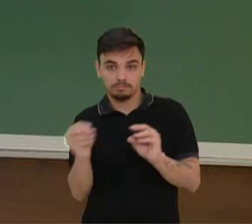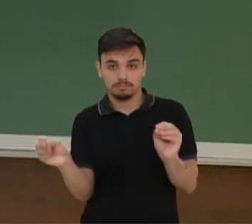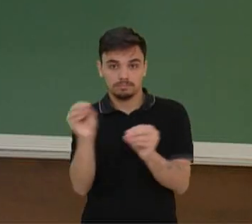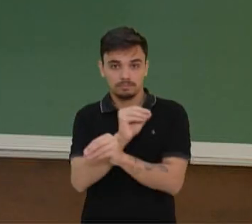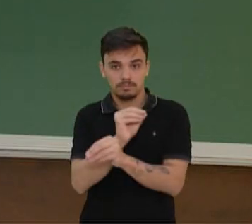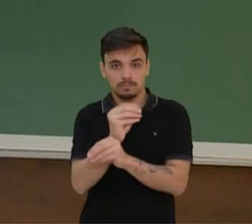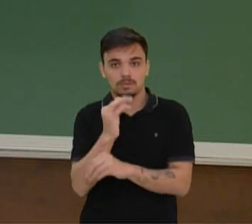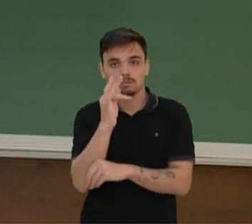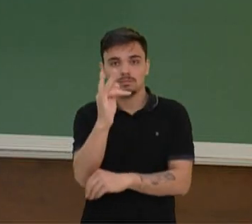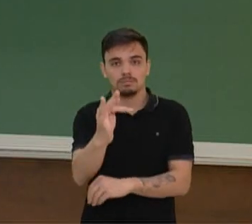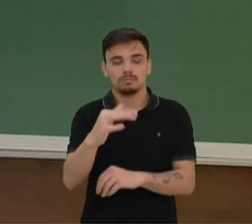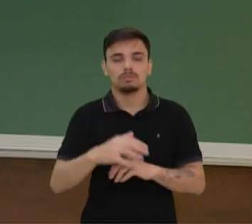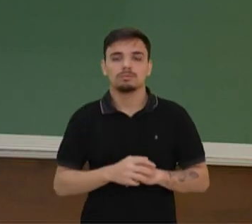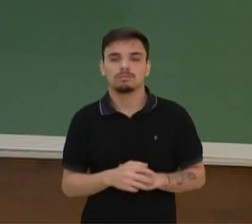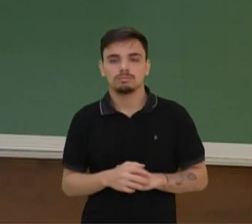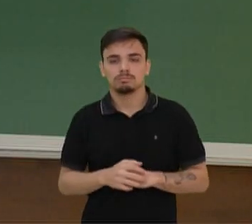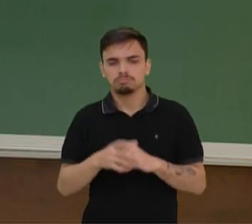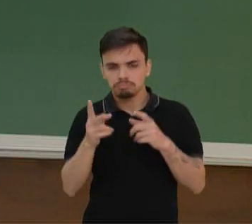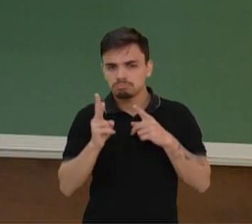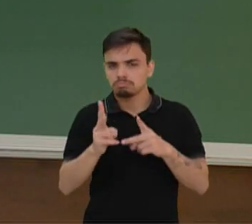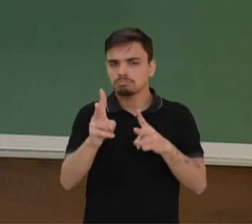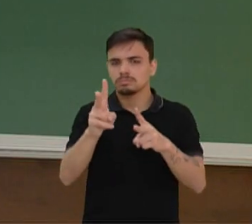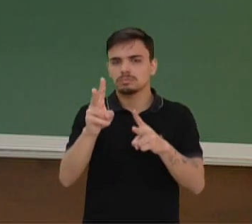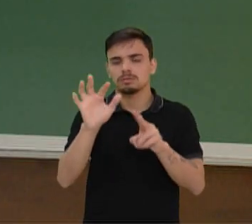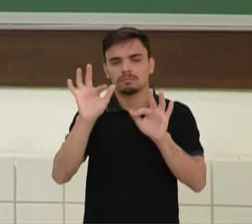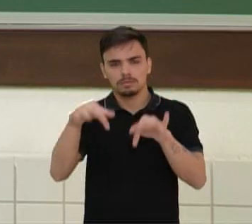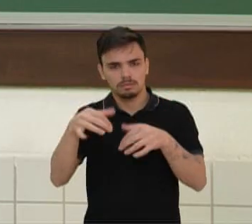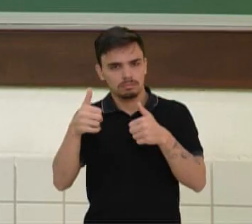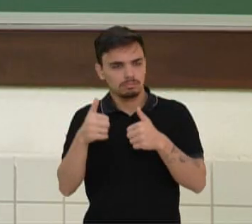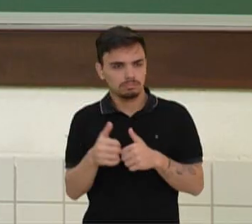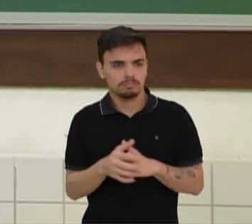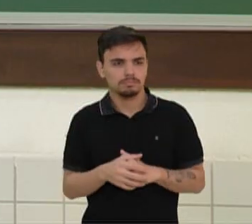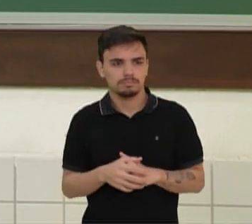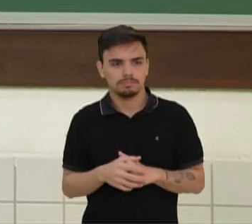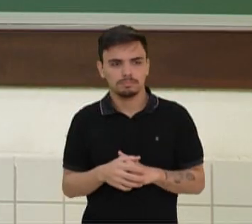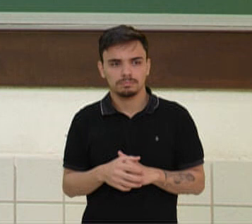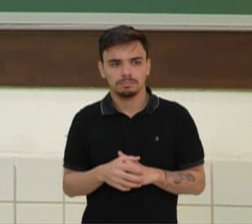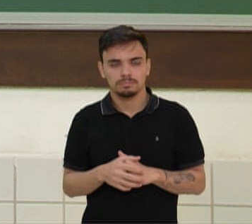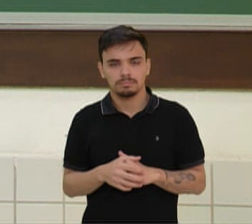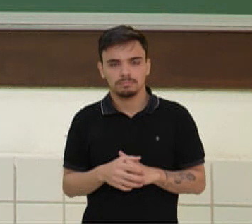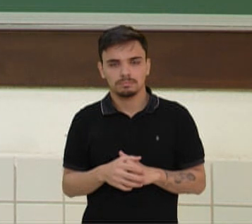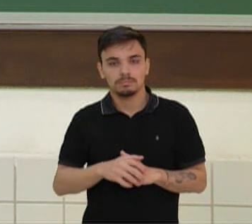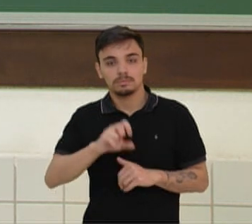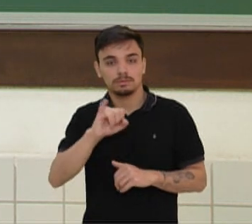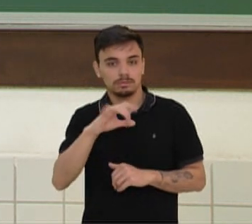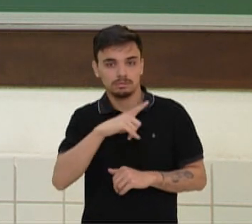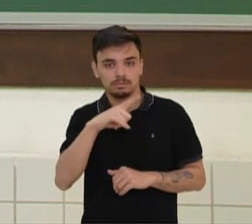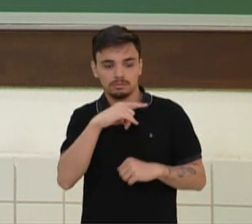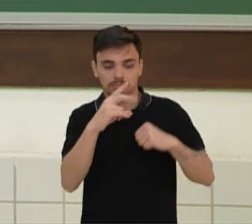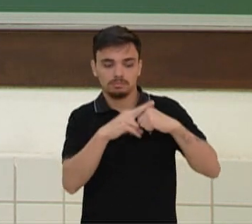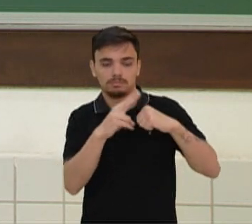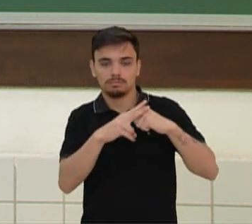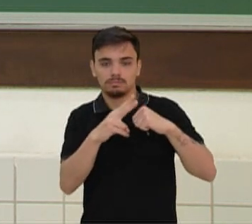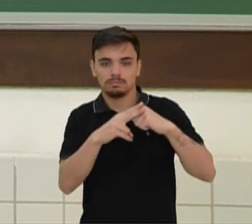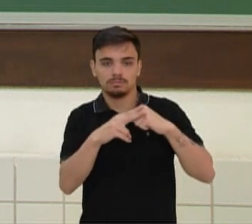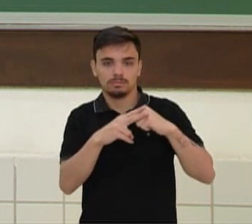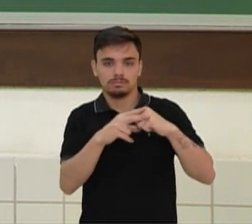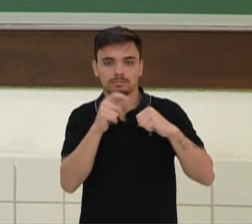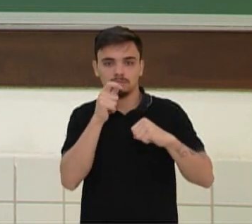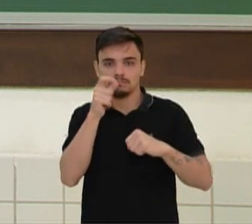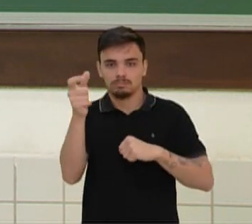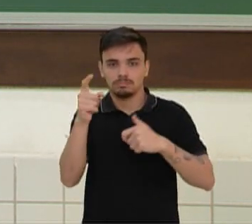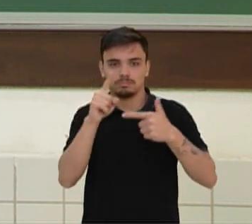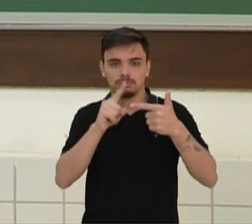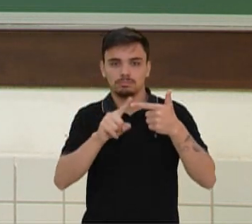a mesma terminações, que são as mesmas desinências, tá? Se eu tenho o verbo na segunda